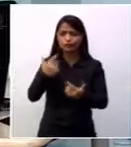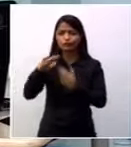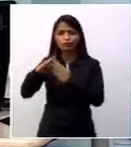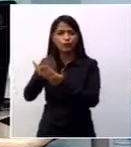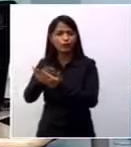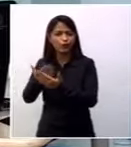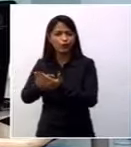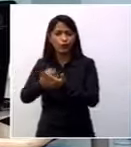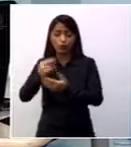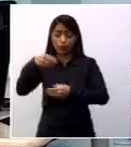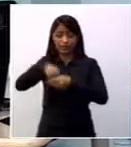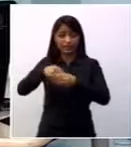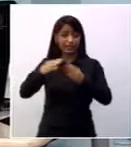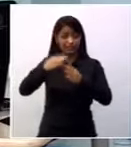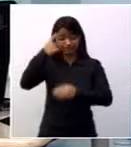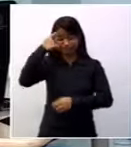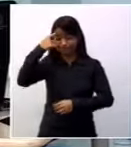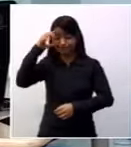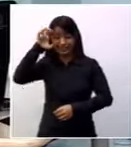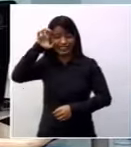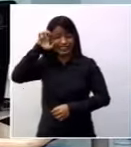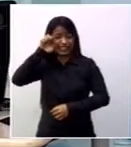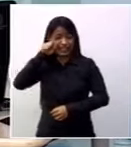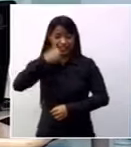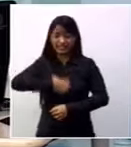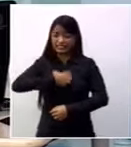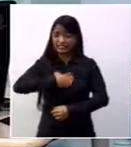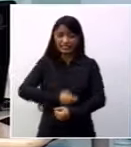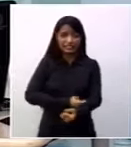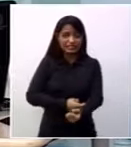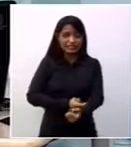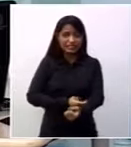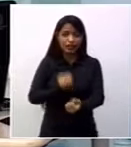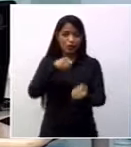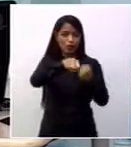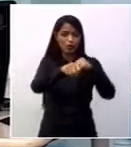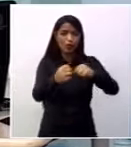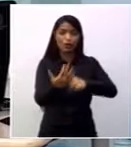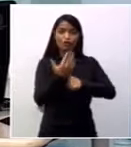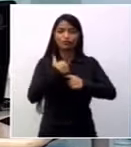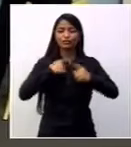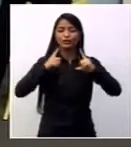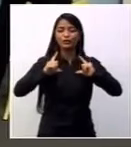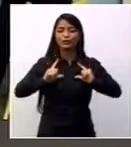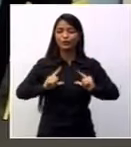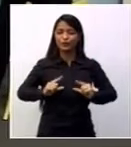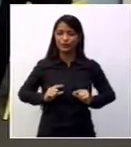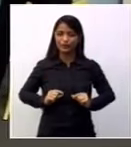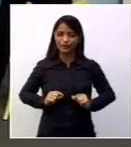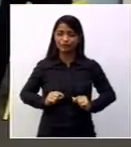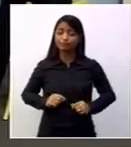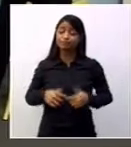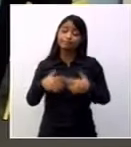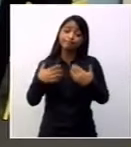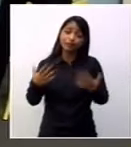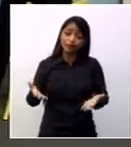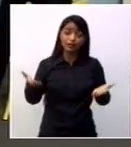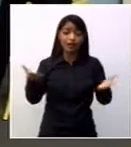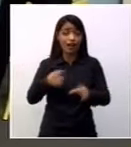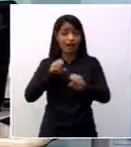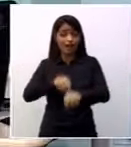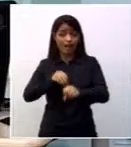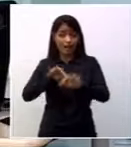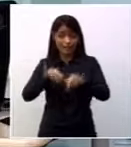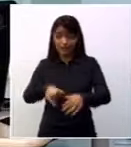até mesmo de dentro da sua casa, ok? Bom, acho que nós já chegamos ao fim da nossa aula, certo, Isaac? Sim, professor Adolfo.